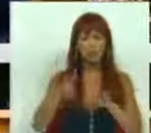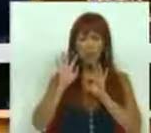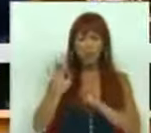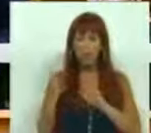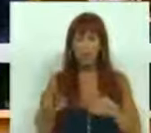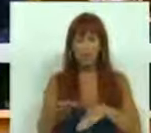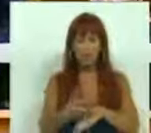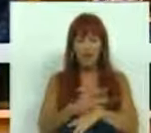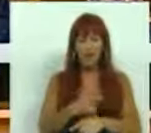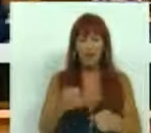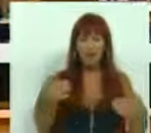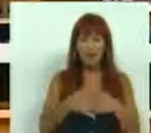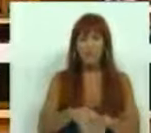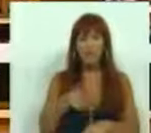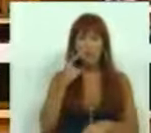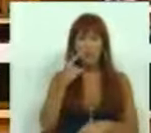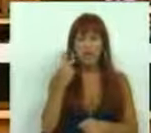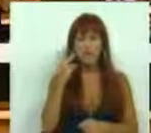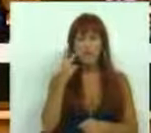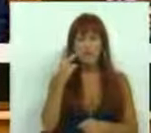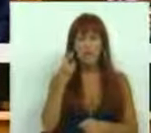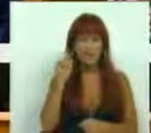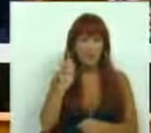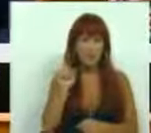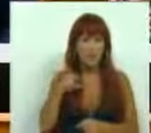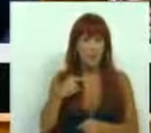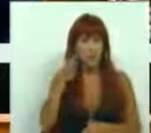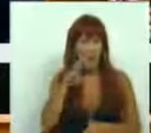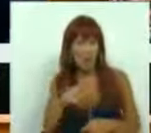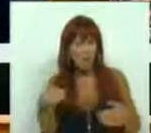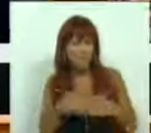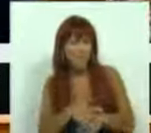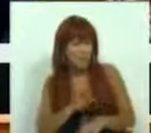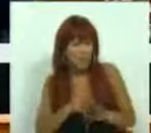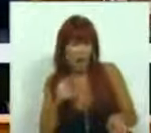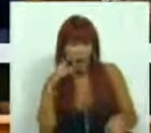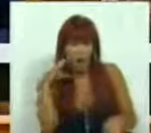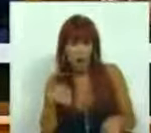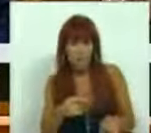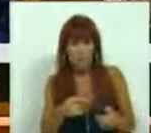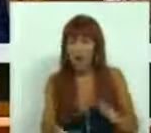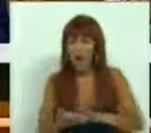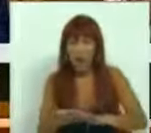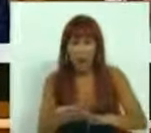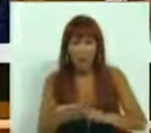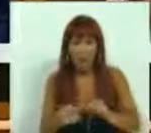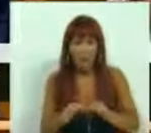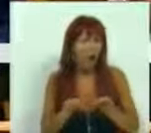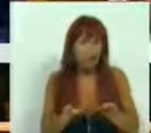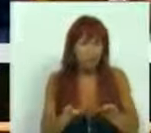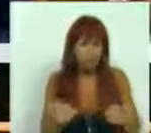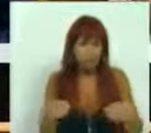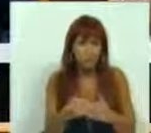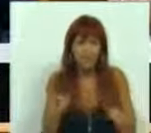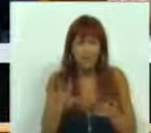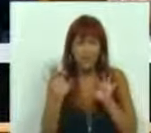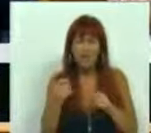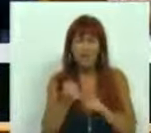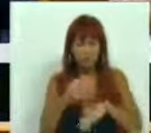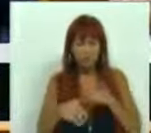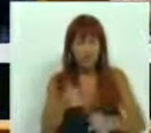O cuidado paliativo reconhece o valor da vida e olha a morte como um processo normal, não apressa nem adia a morte, trata